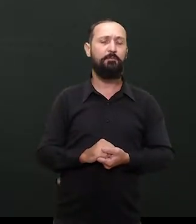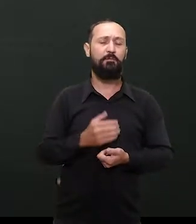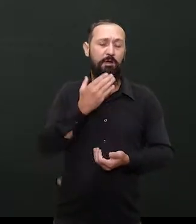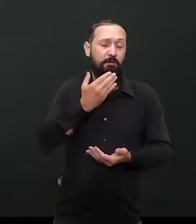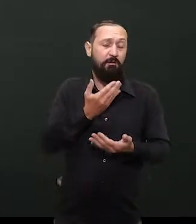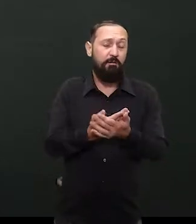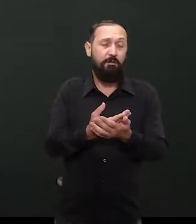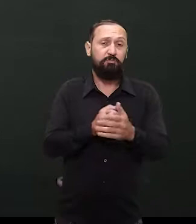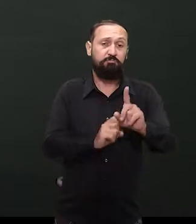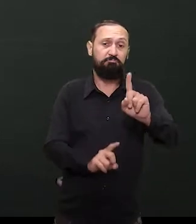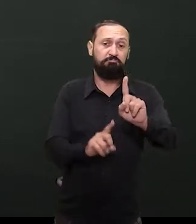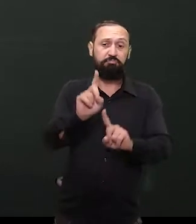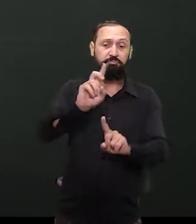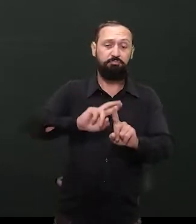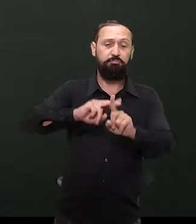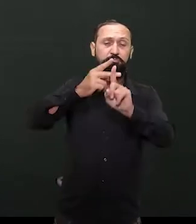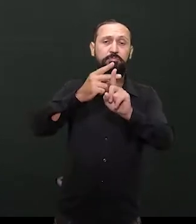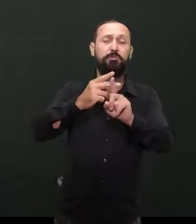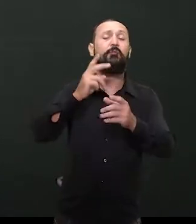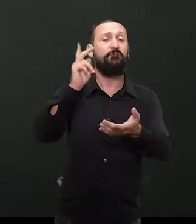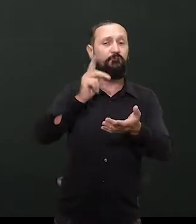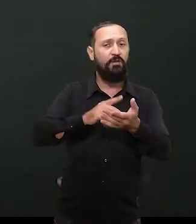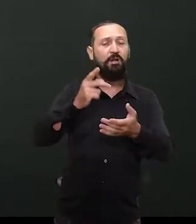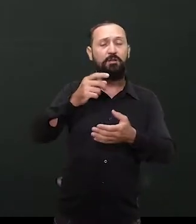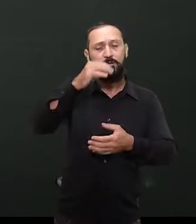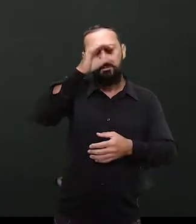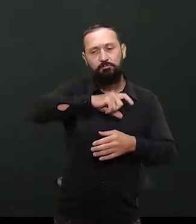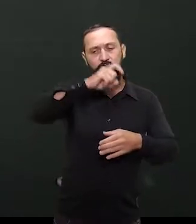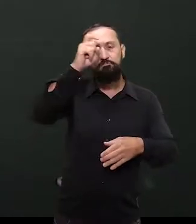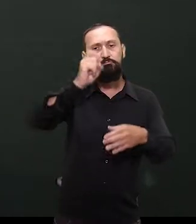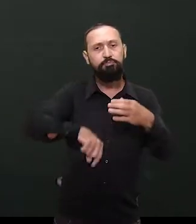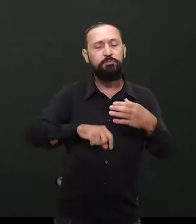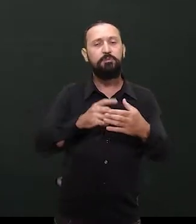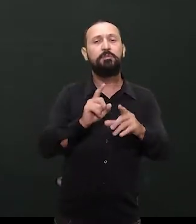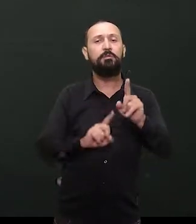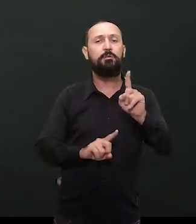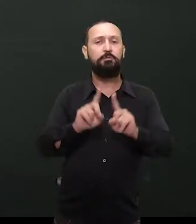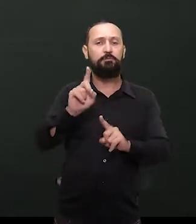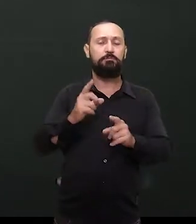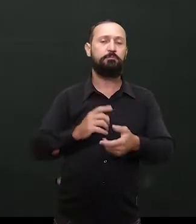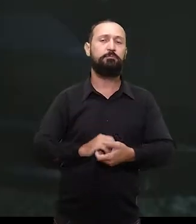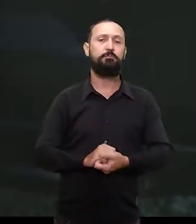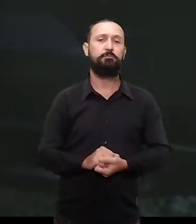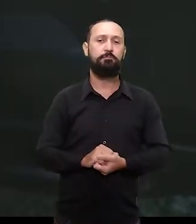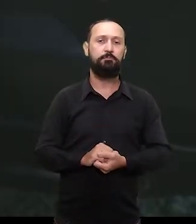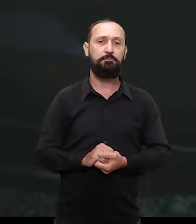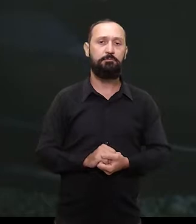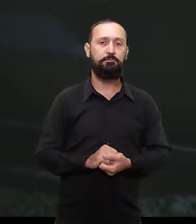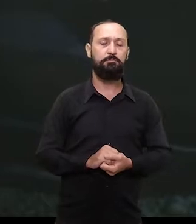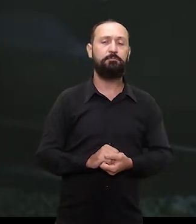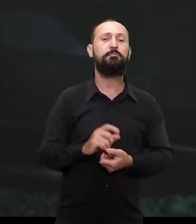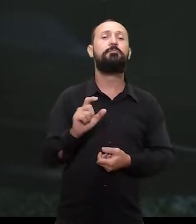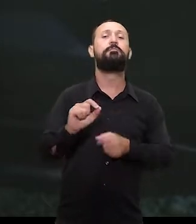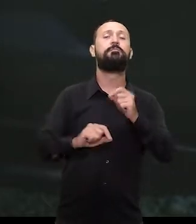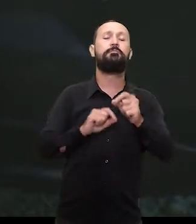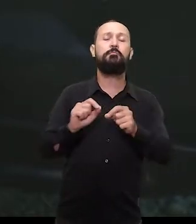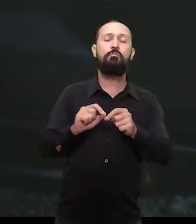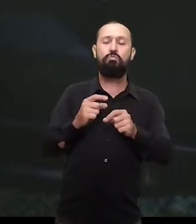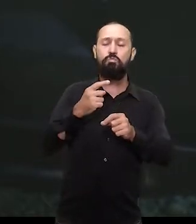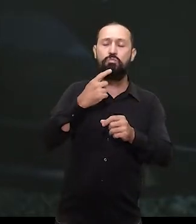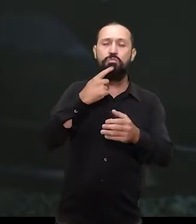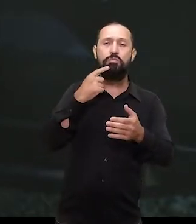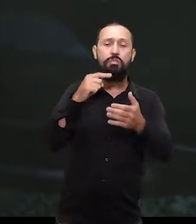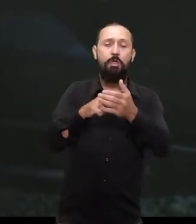estarrecedora então o estupro É sim carro-chefe que têm aumentado infelizmente Doutora em relação às medidas